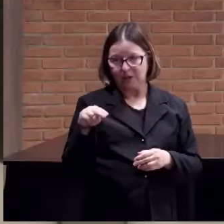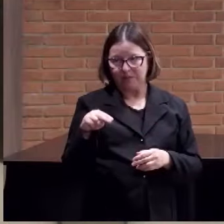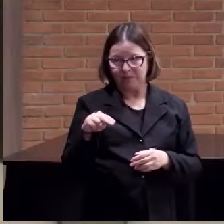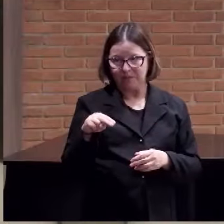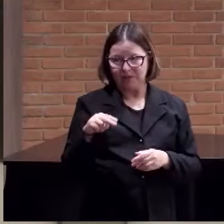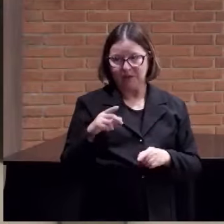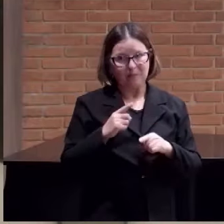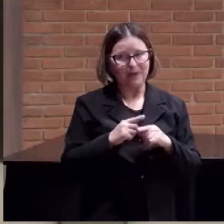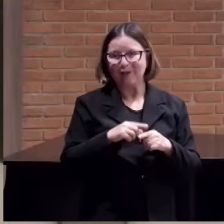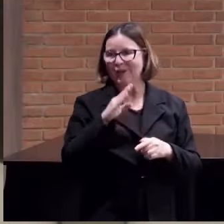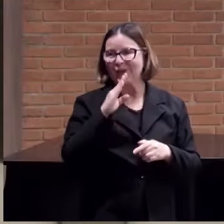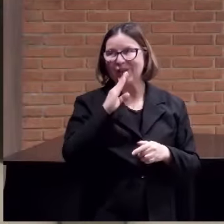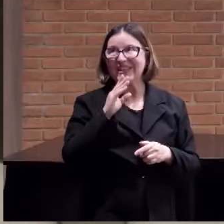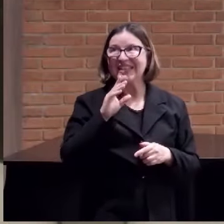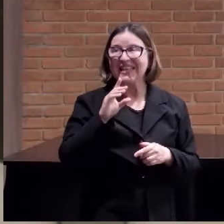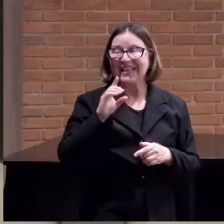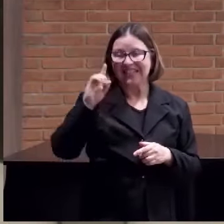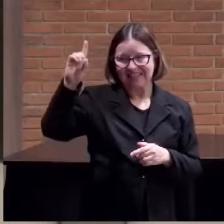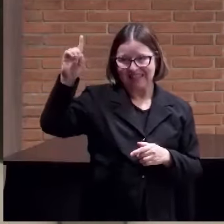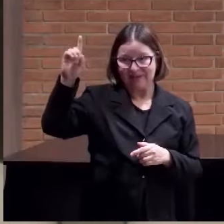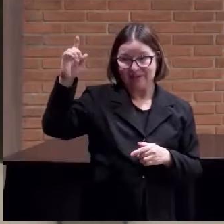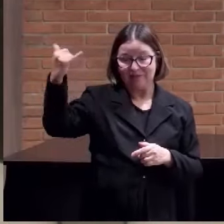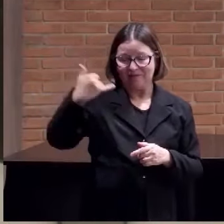não conhecem aquele que me enviou.